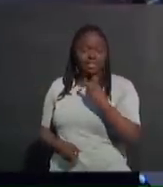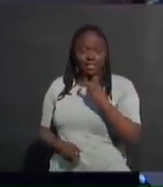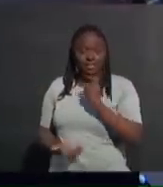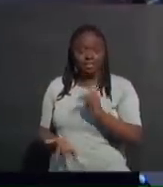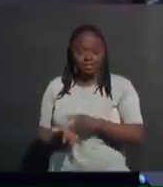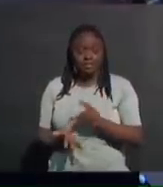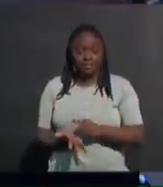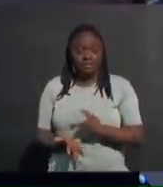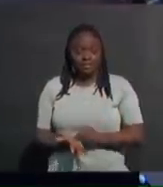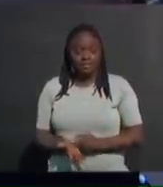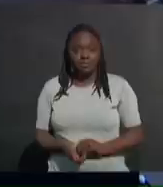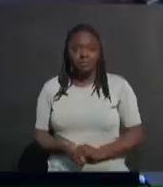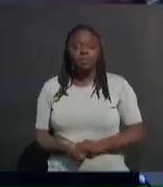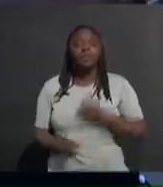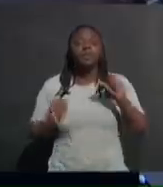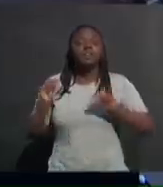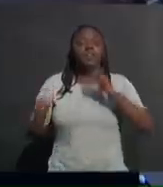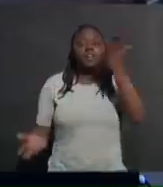É um